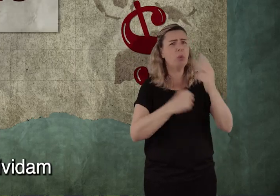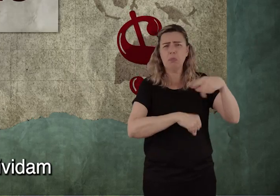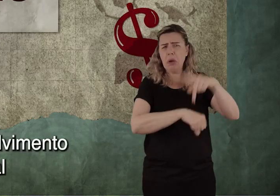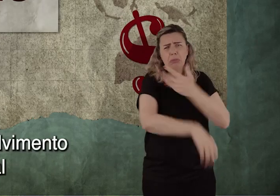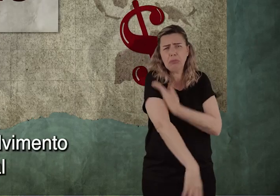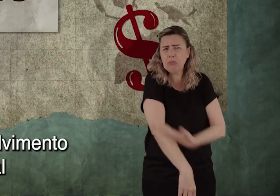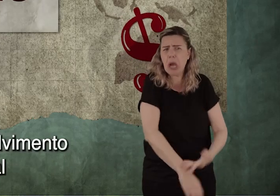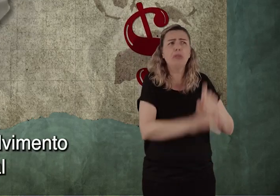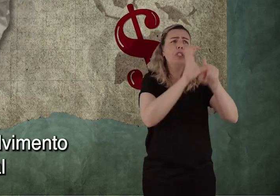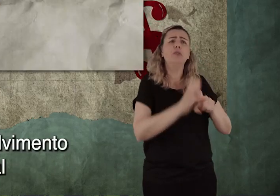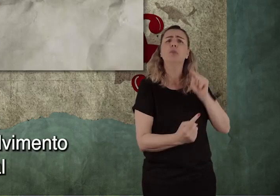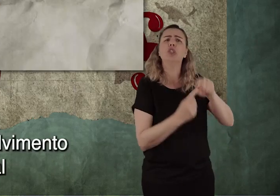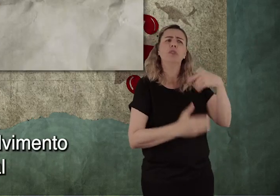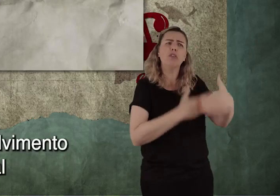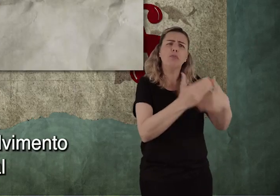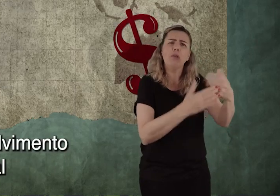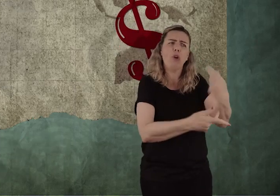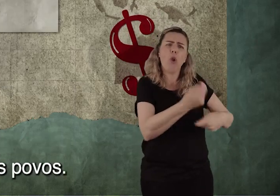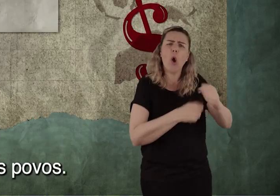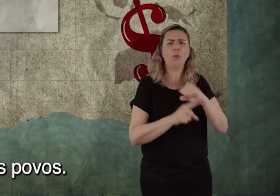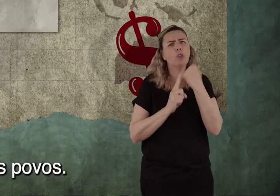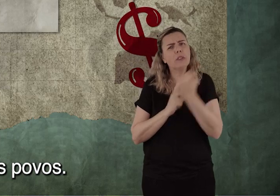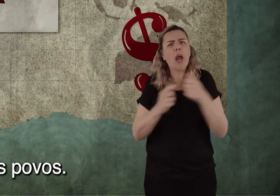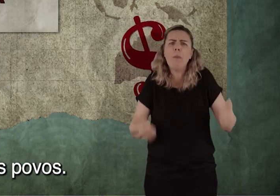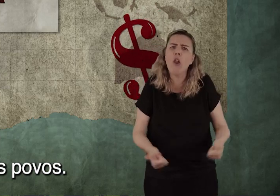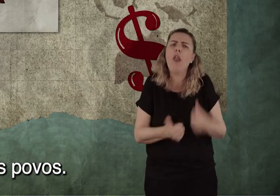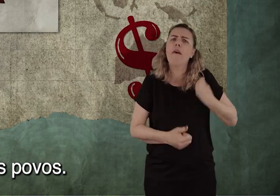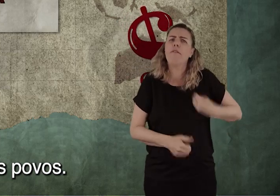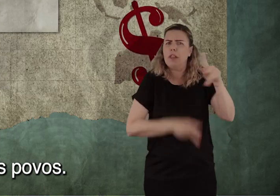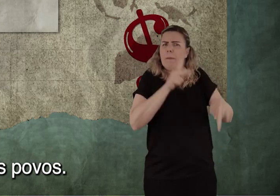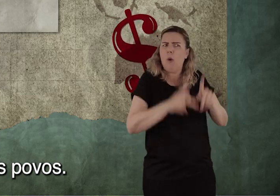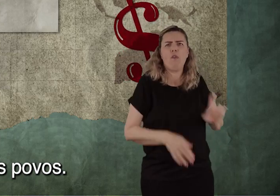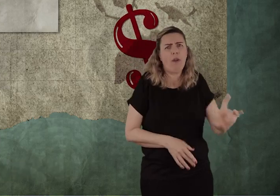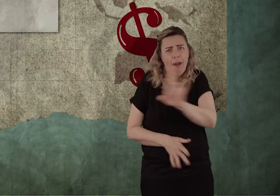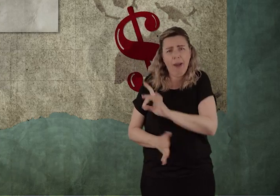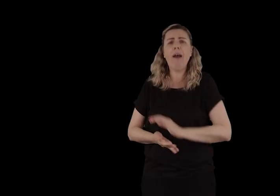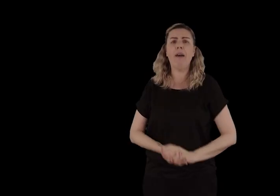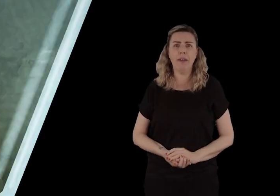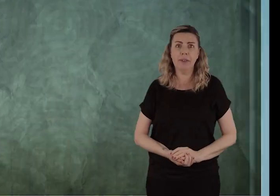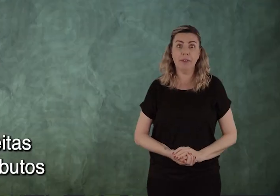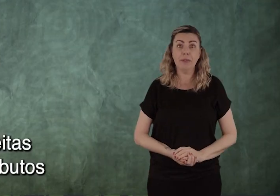países se endividam para promover o desenvolvimento econômico e social e a melhoria das condições de vida de seus povos.